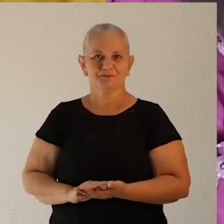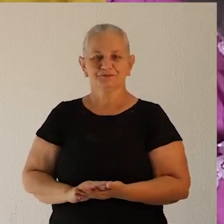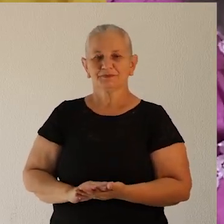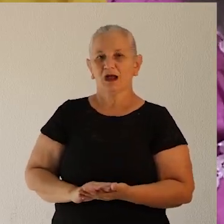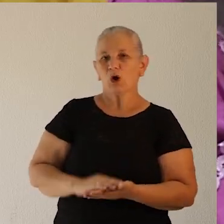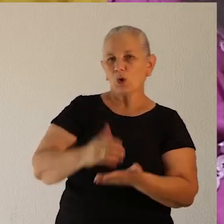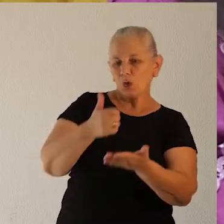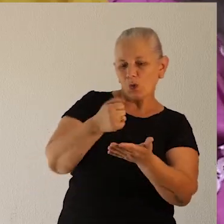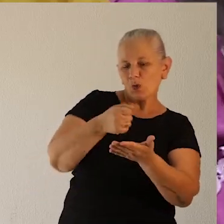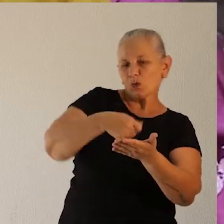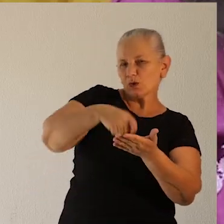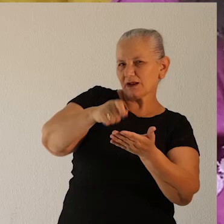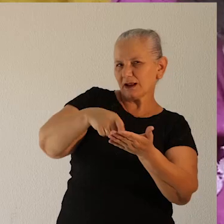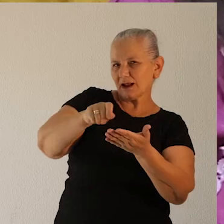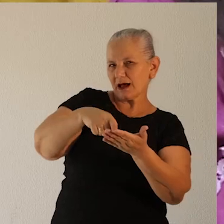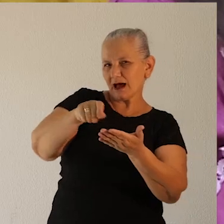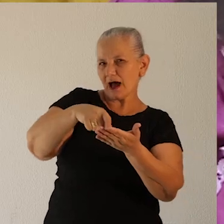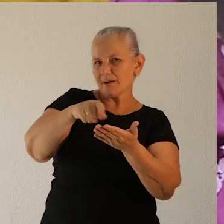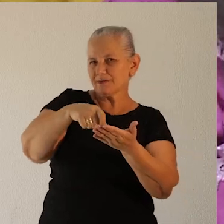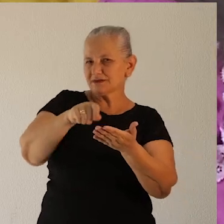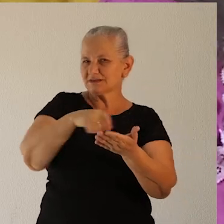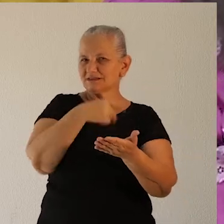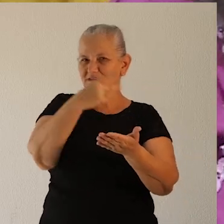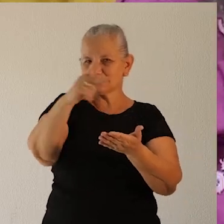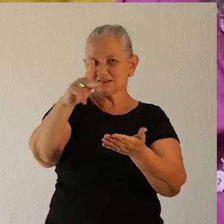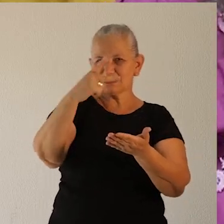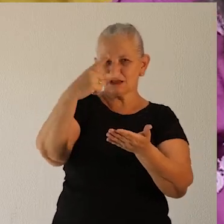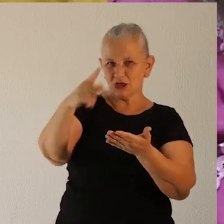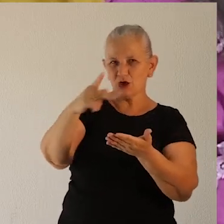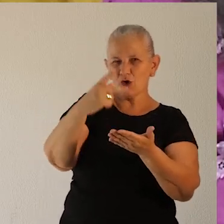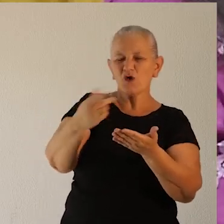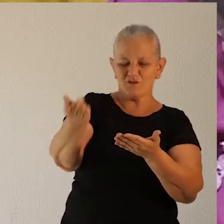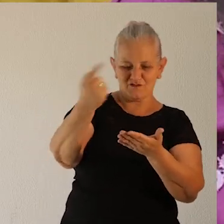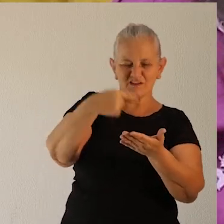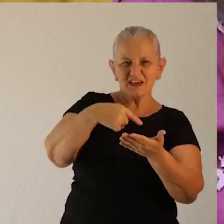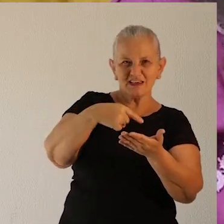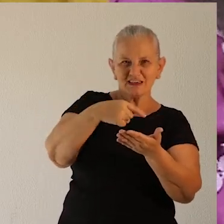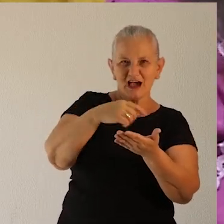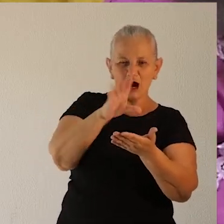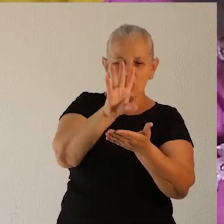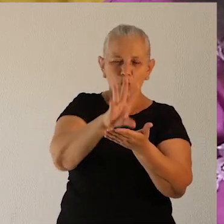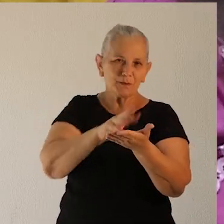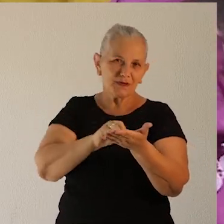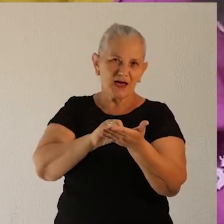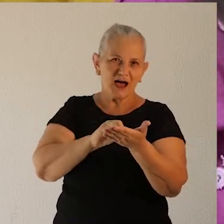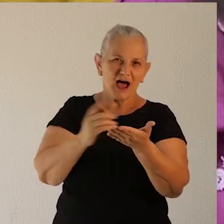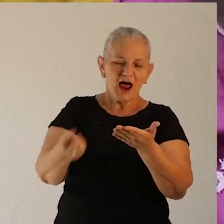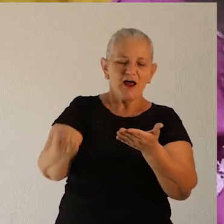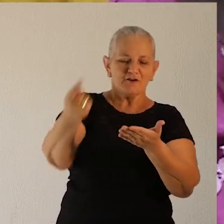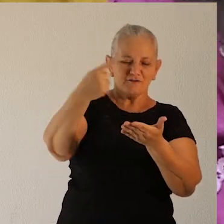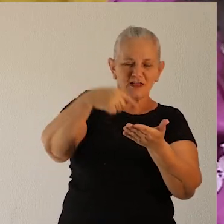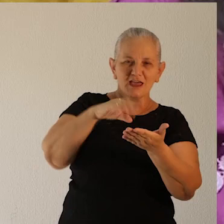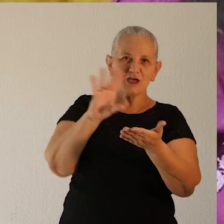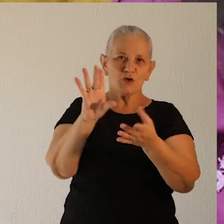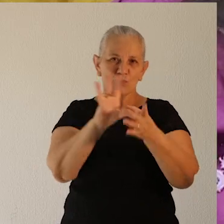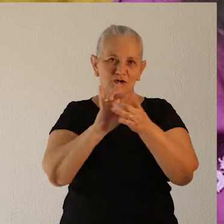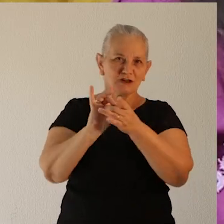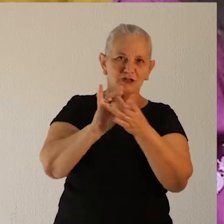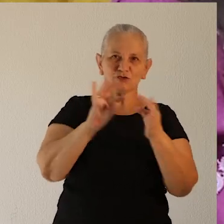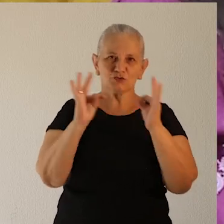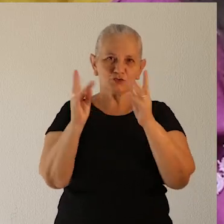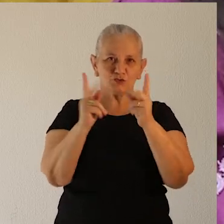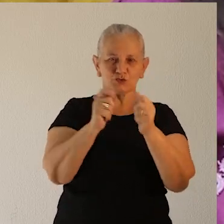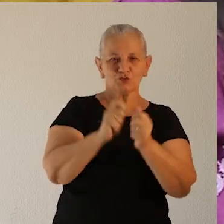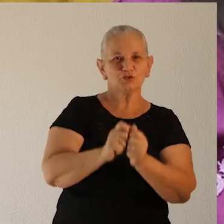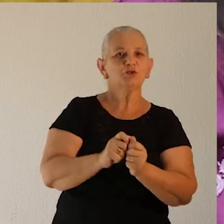ponta do seu lápis, entre nesse labirinto e nesse vai e vem. Siga